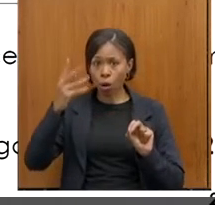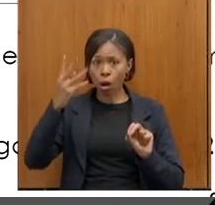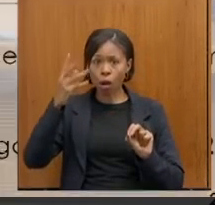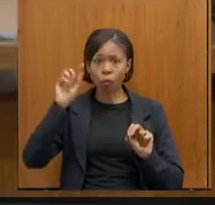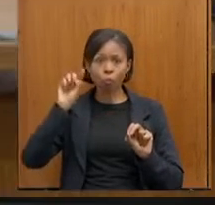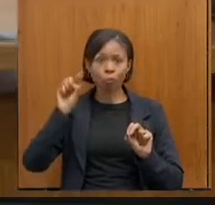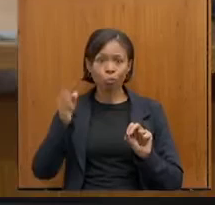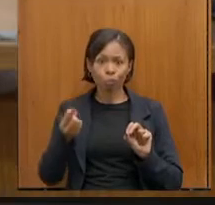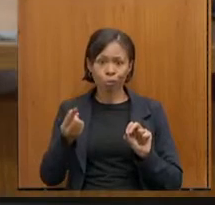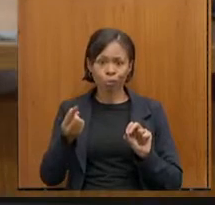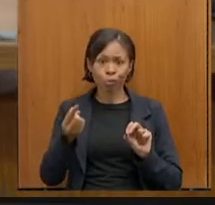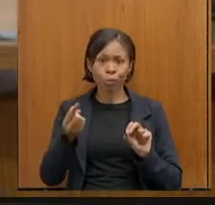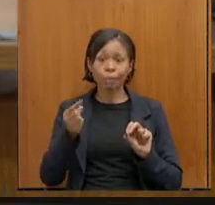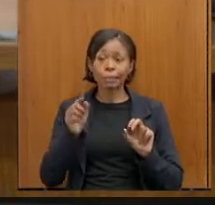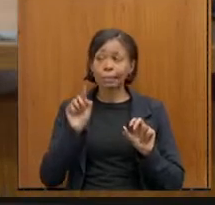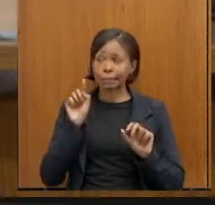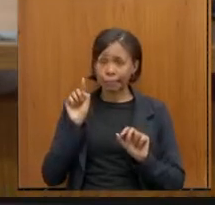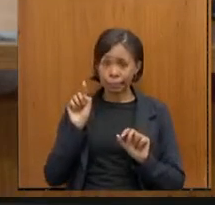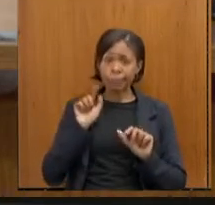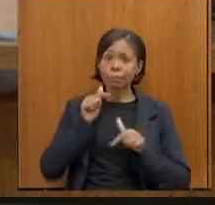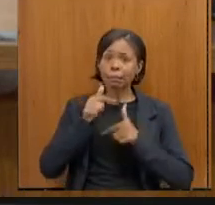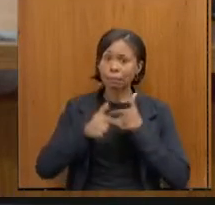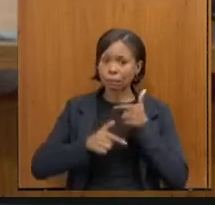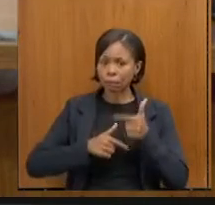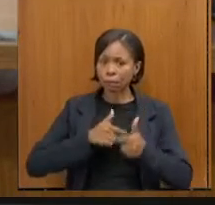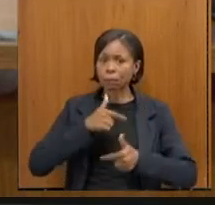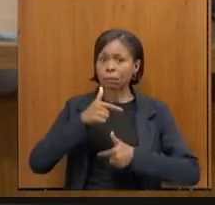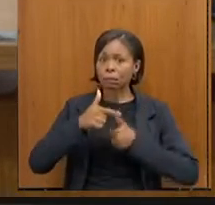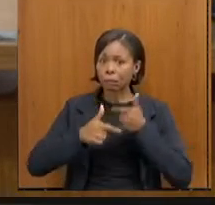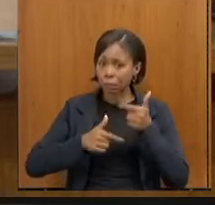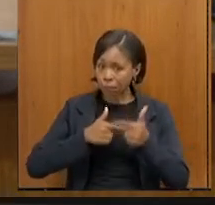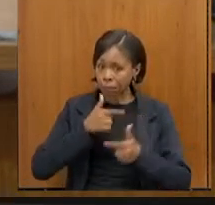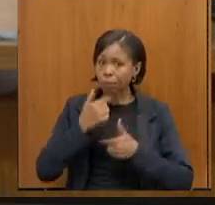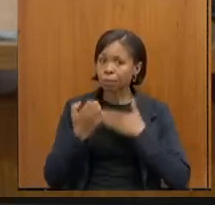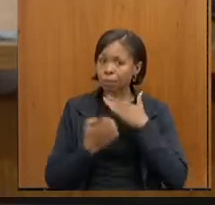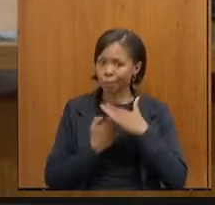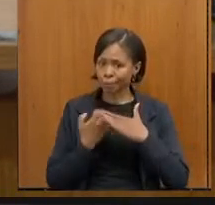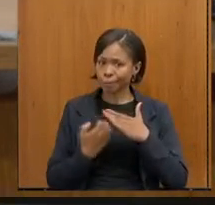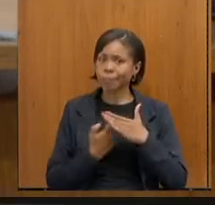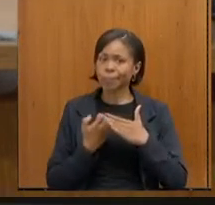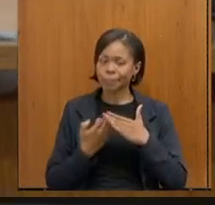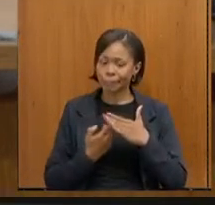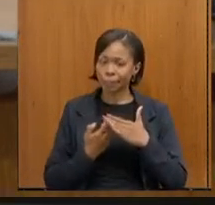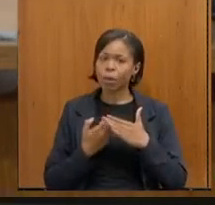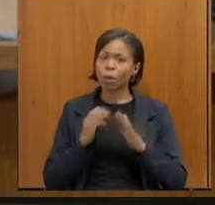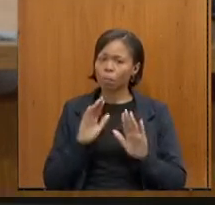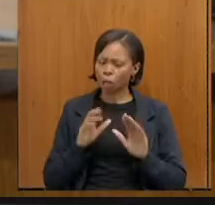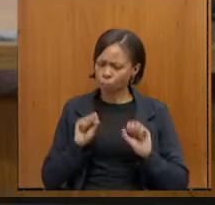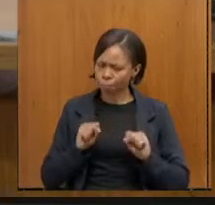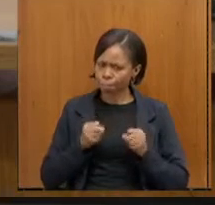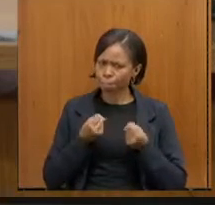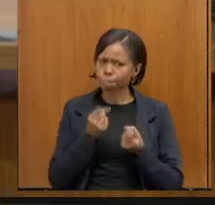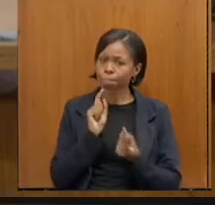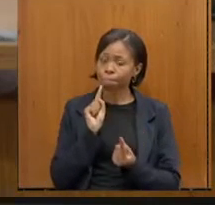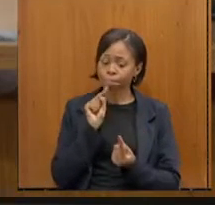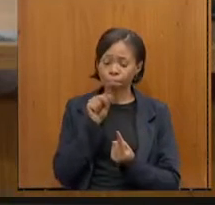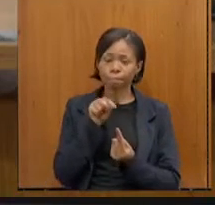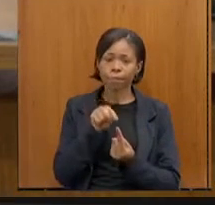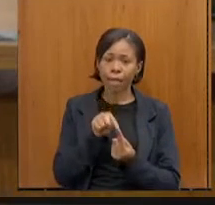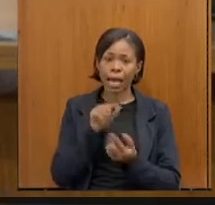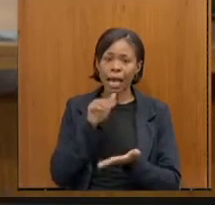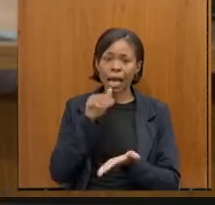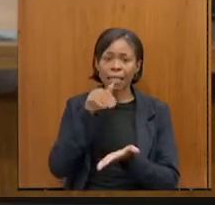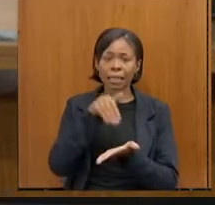aqui dá um trabalho imenso para companhia né mas nós temos reforsado e temos o nosso objetivo que que